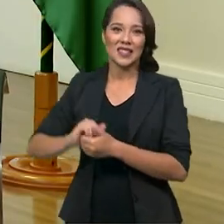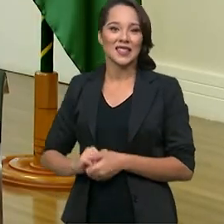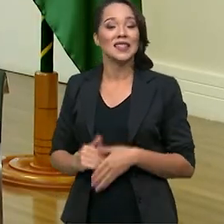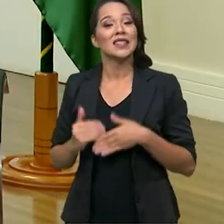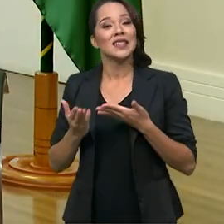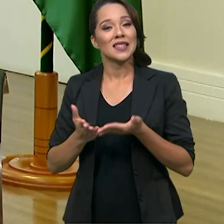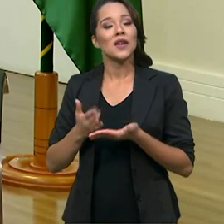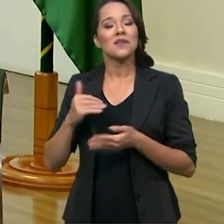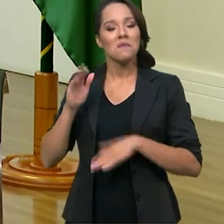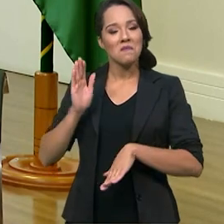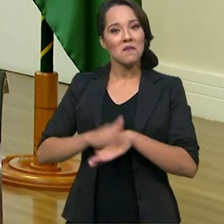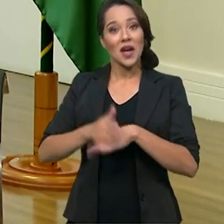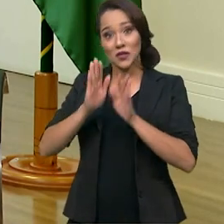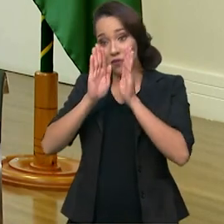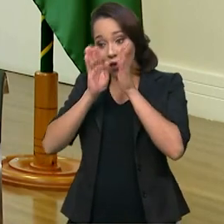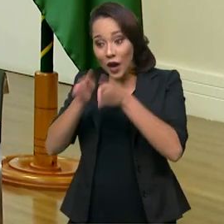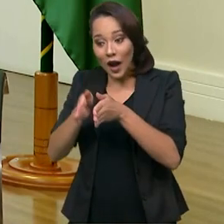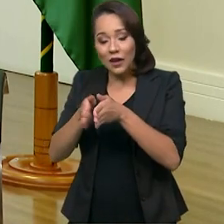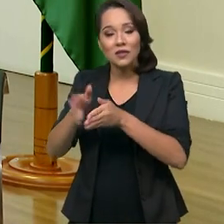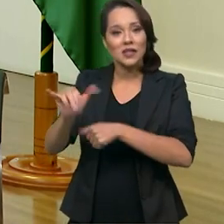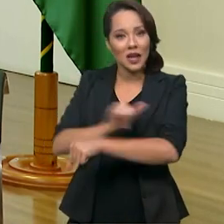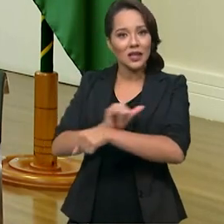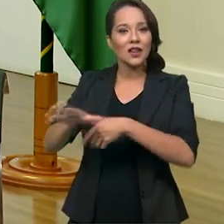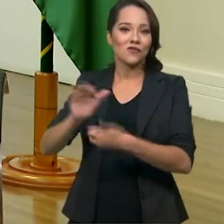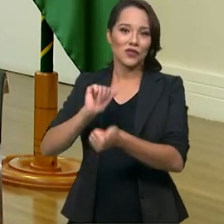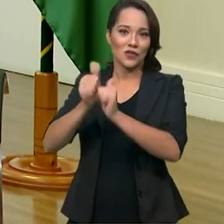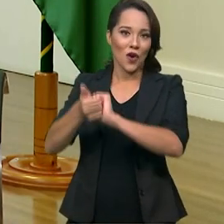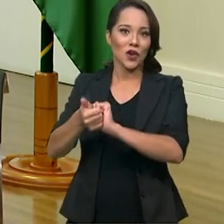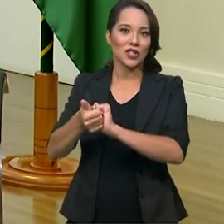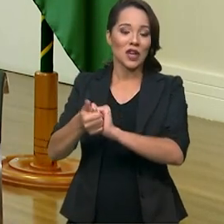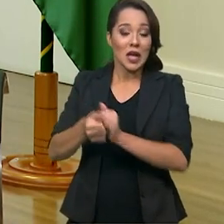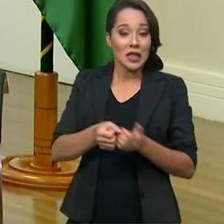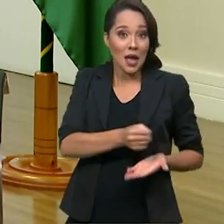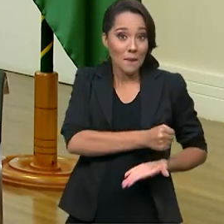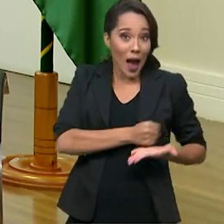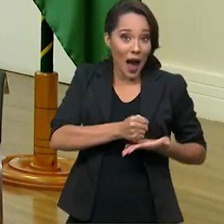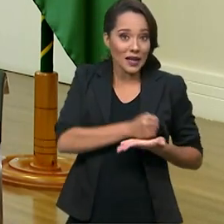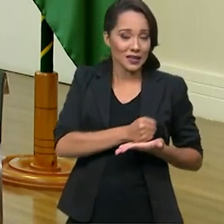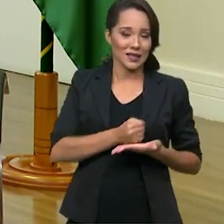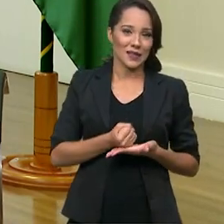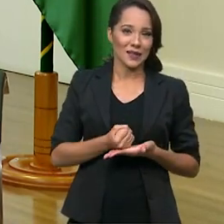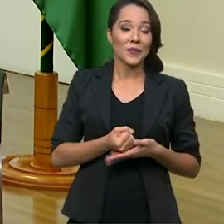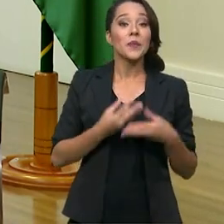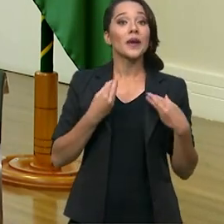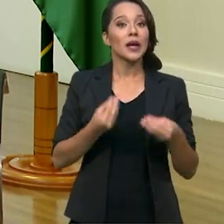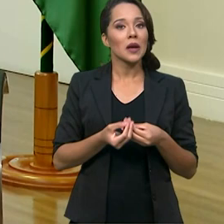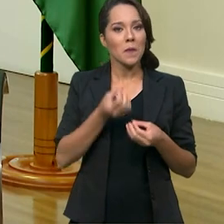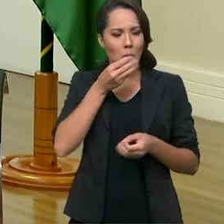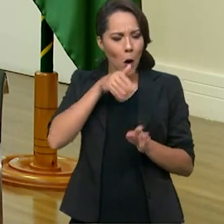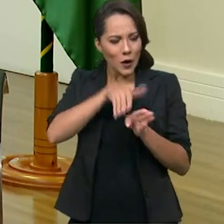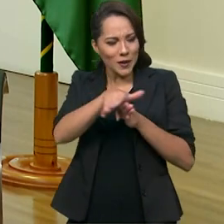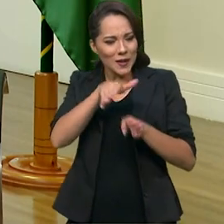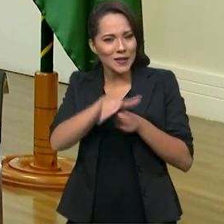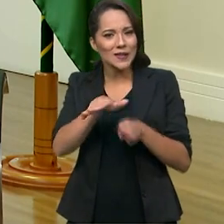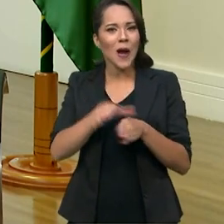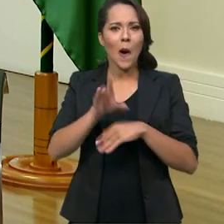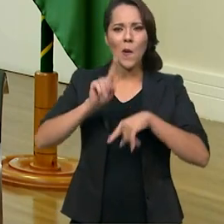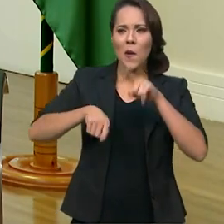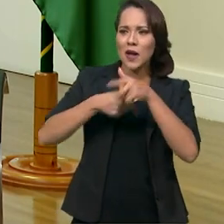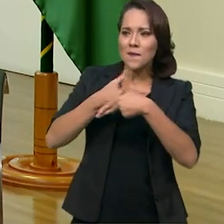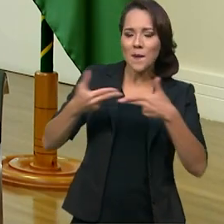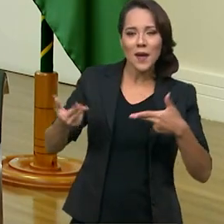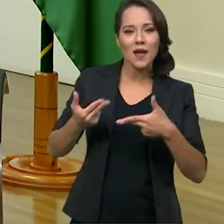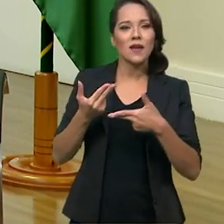nós estamos cada vez mais focando em ações no esporte na base, para que possamos, com boa orientação, com